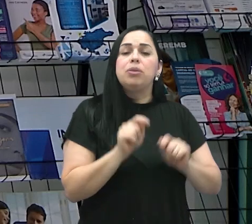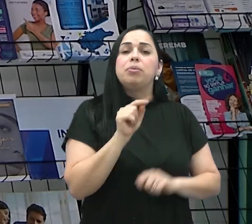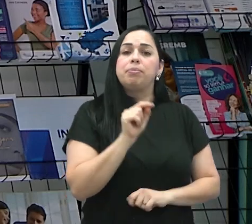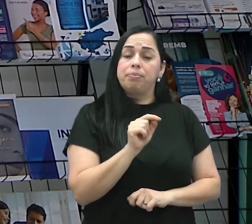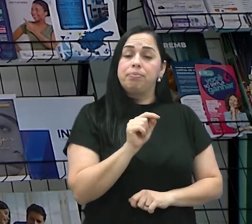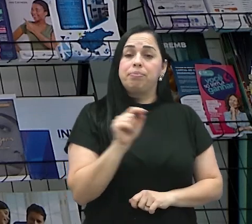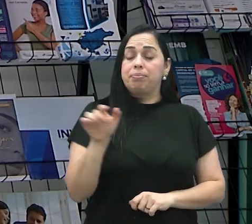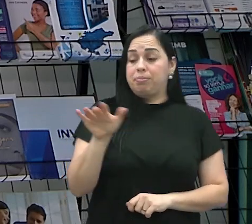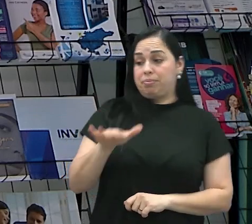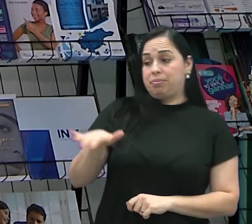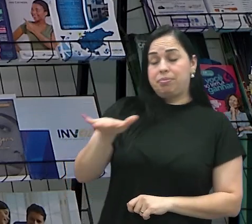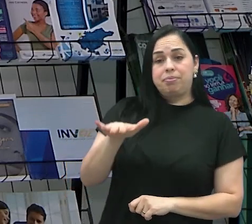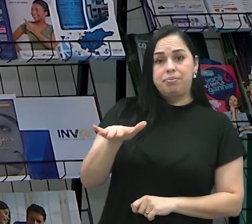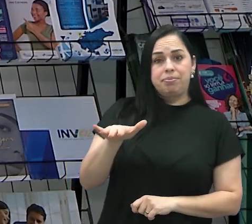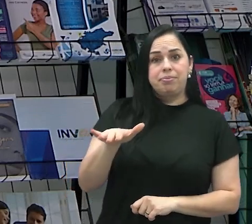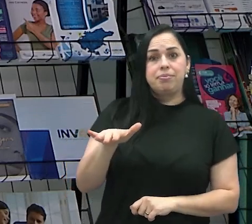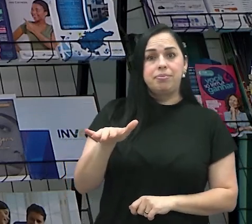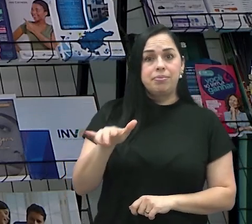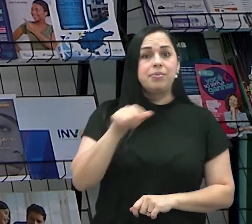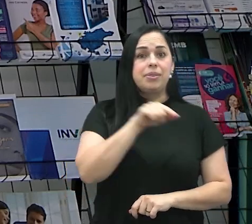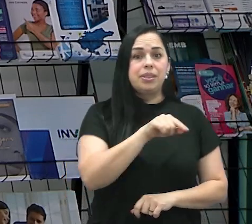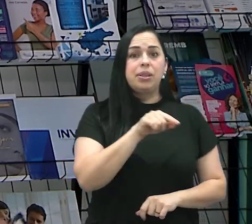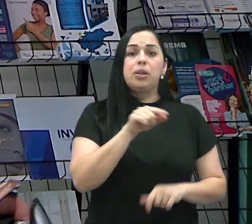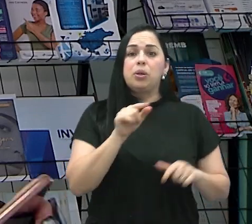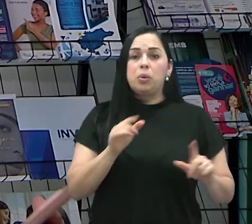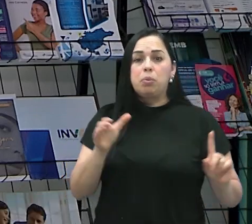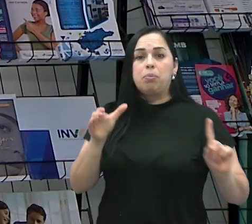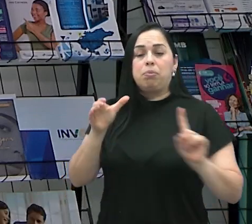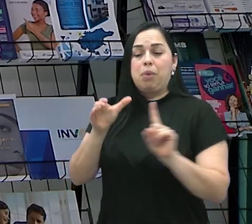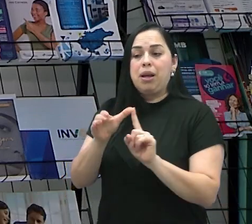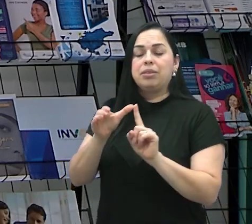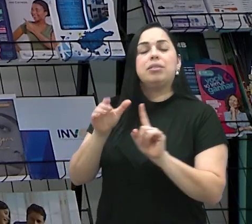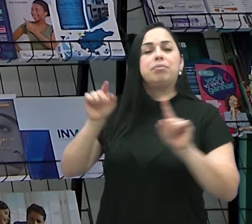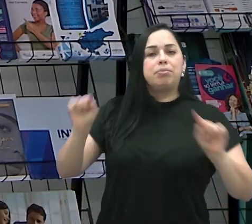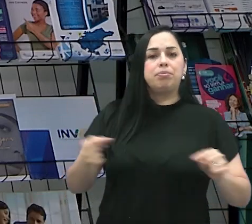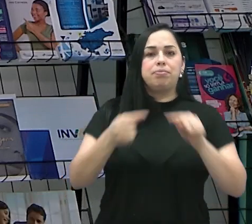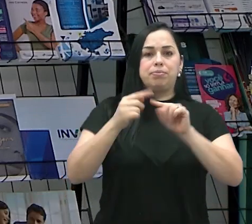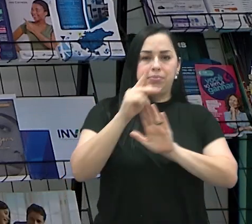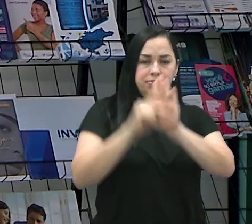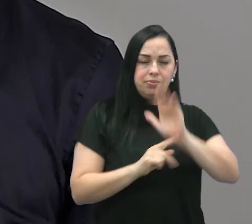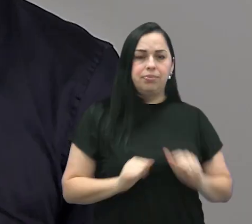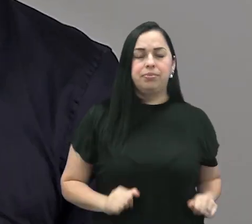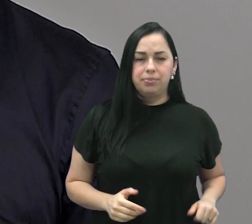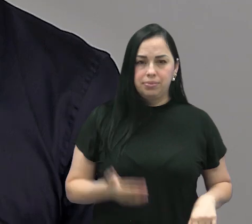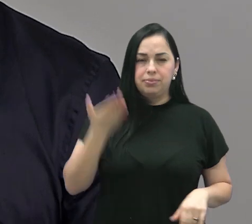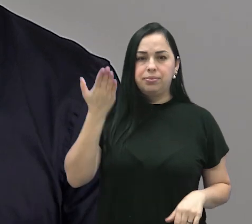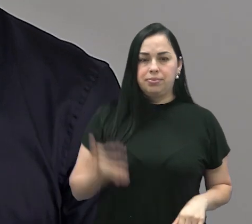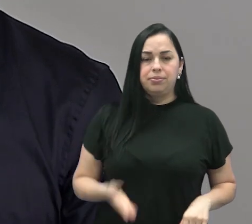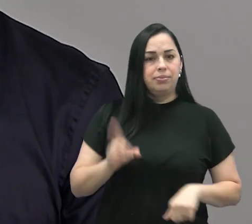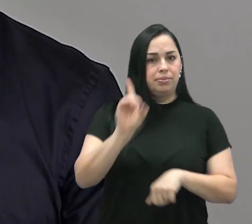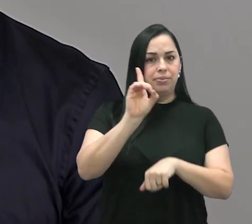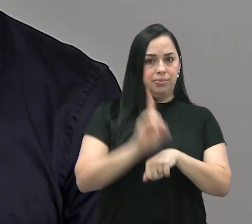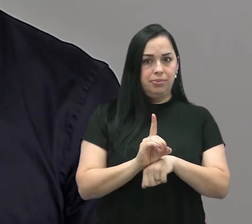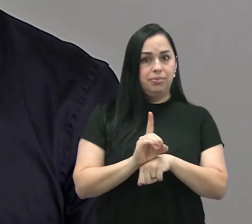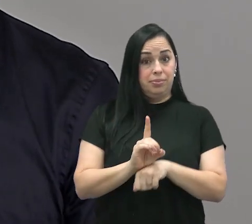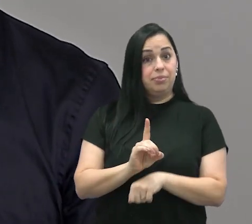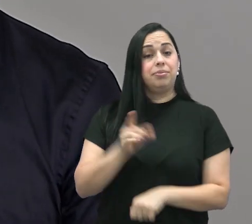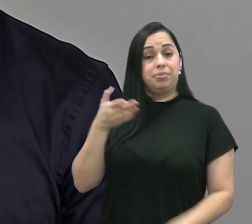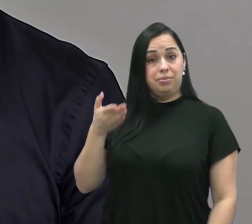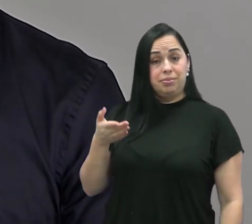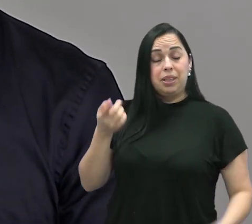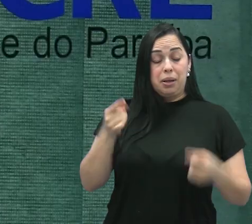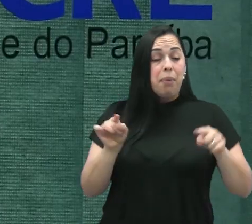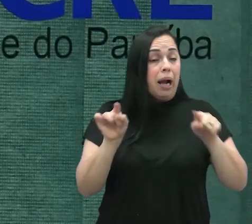possibilitar também uma proximidade dessas empresas na atuação dos nossos alunos com relação aos projetos. Para Wagner Siqueira, diretor